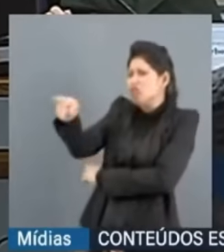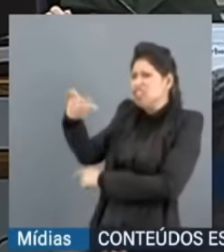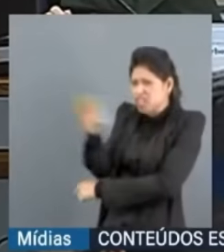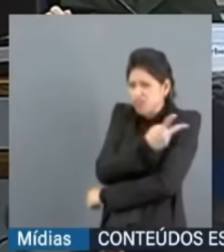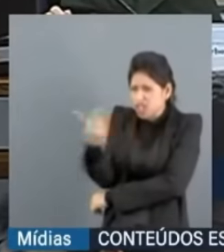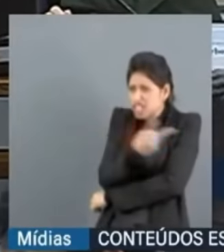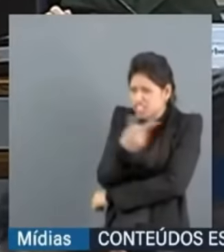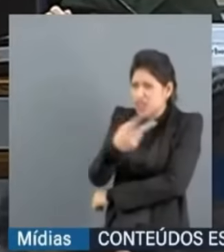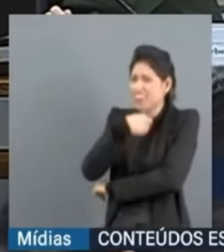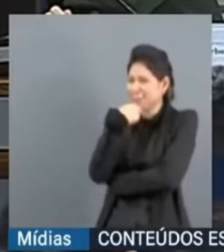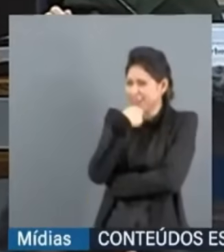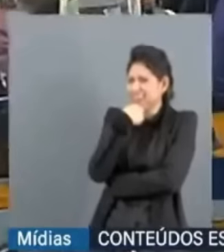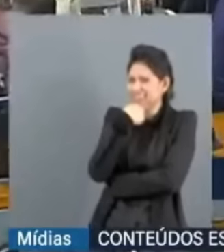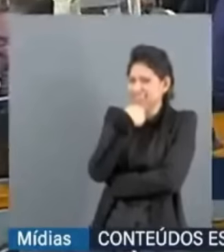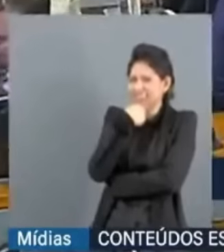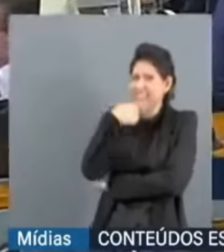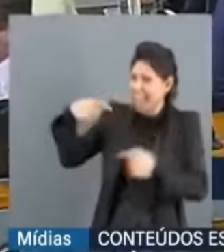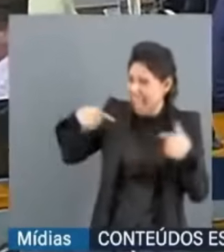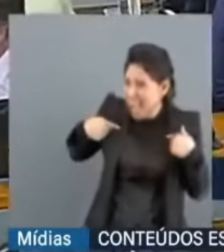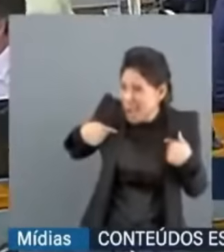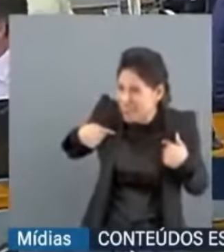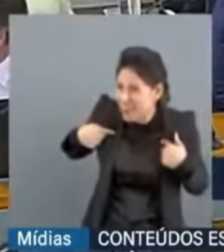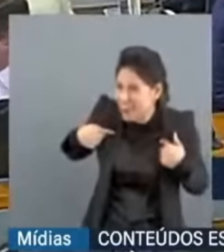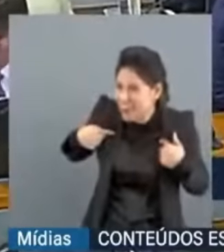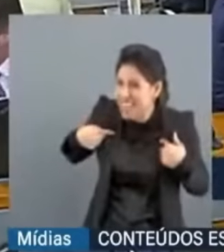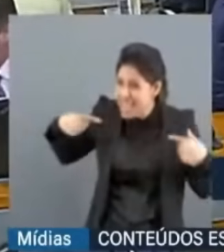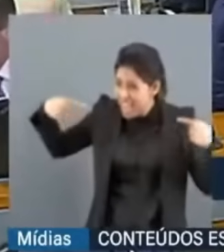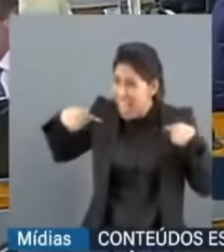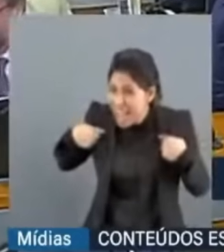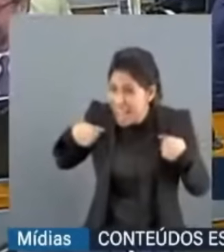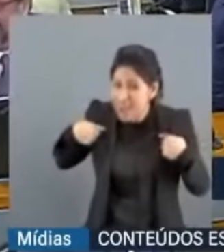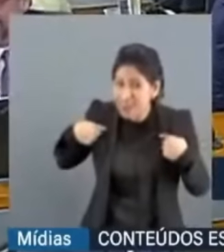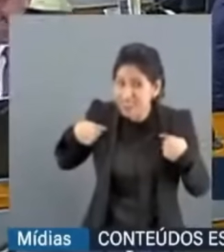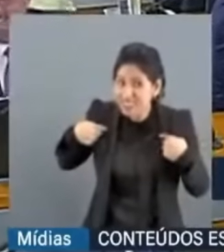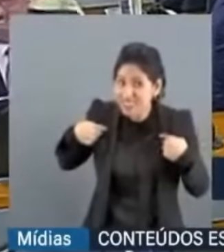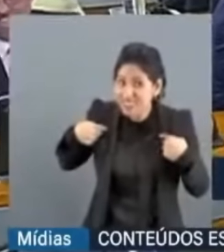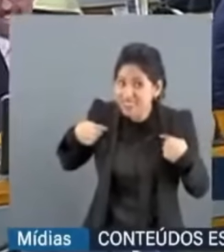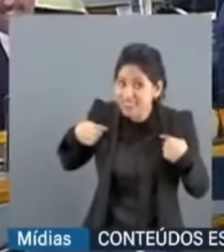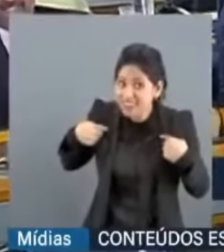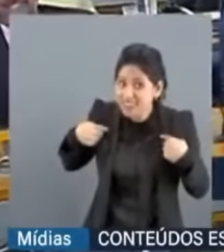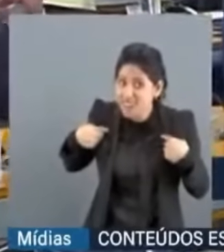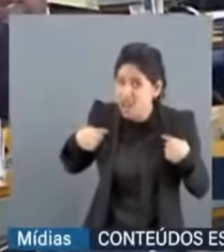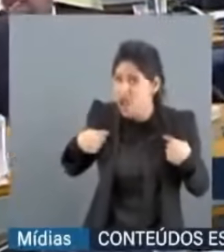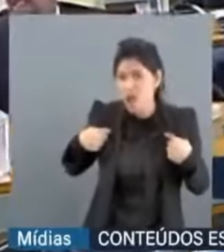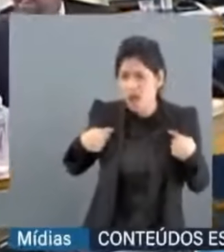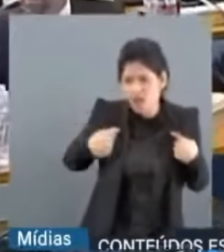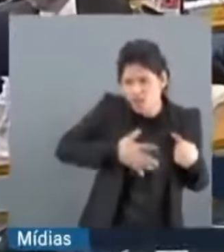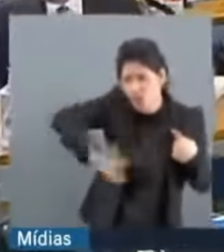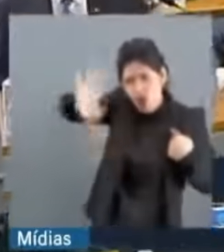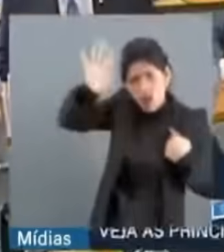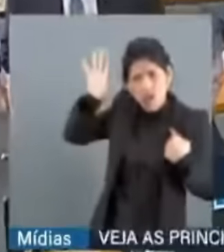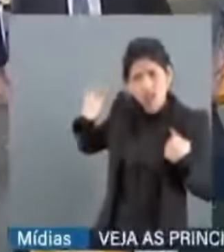dois, é mim? verdade, é A mim, verdade. senador? Toda a Quem mostra o sessão desígnio? Excelência, causa. senador.